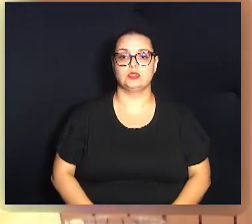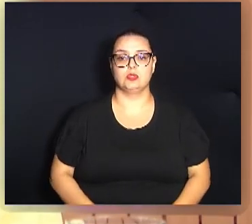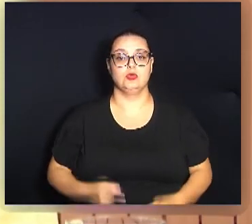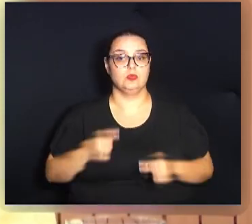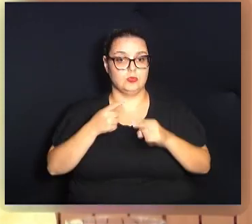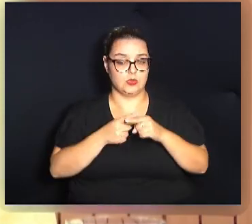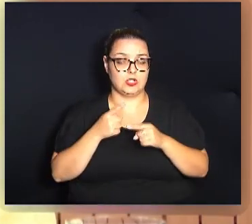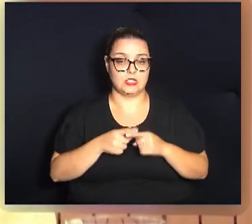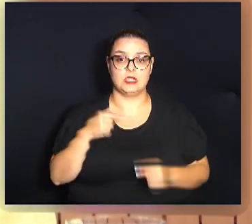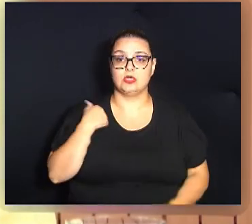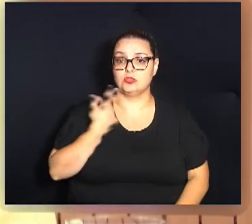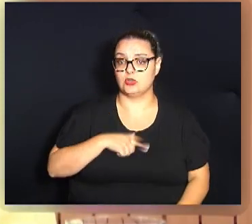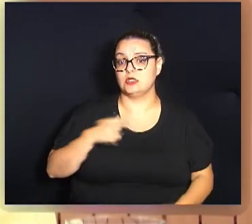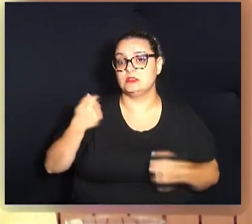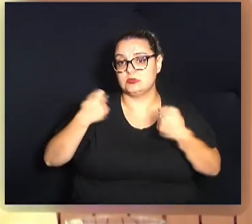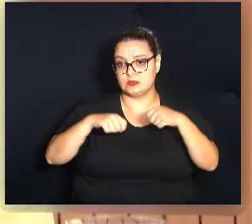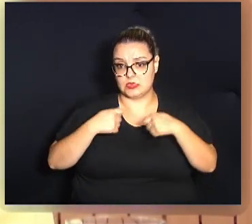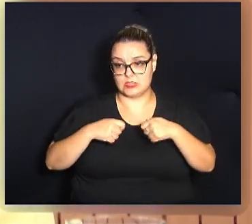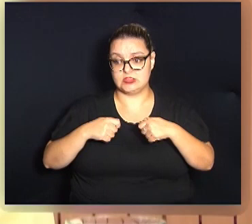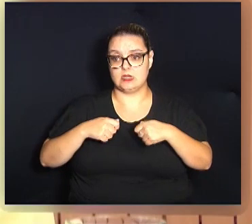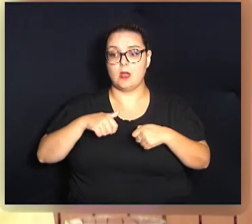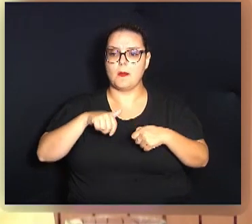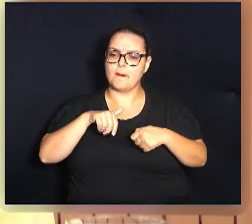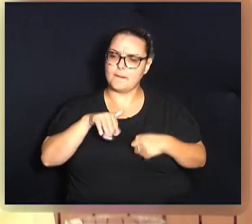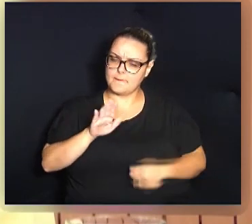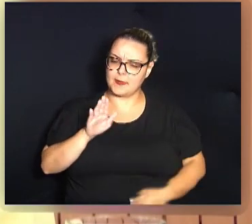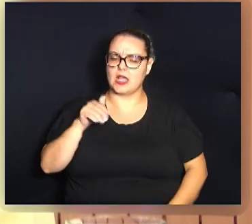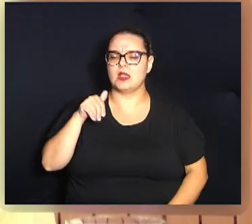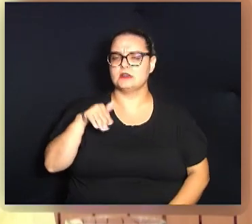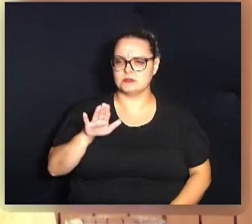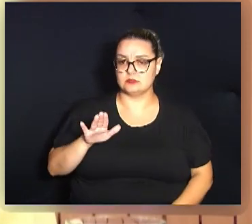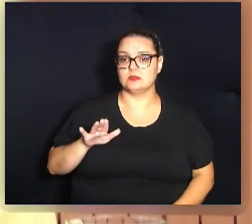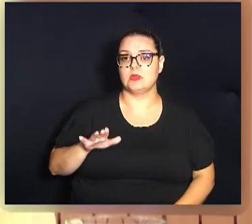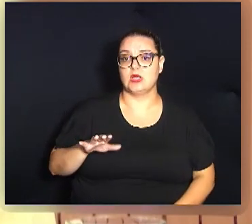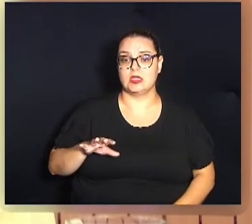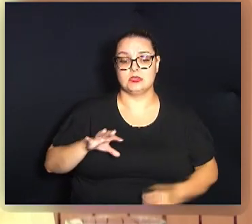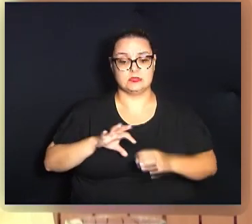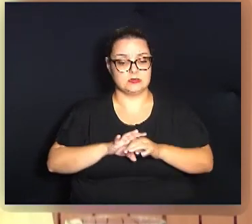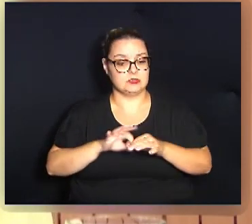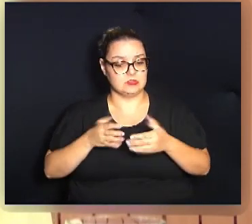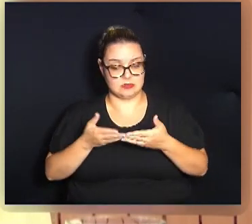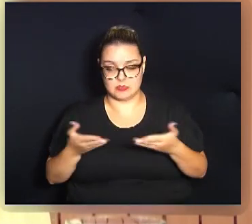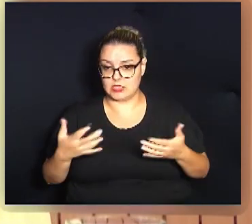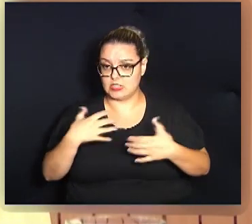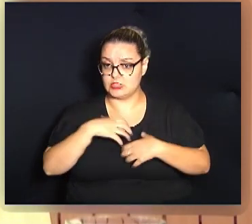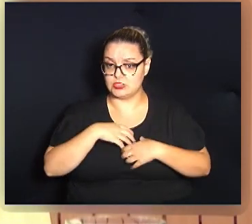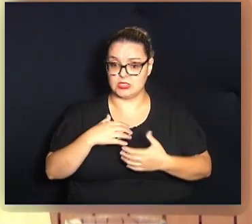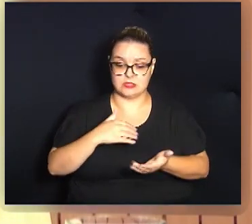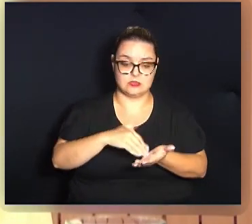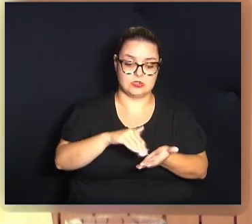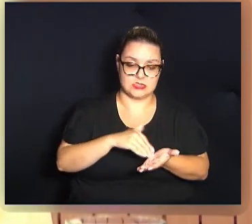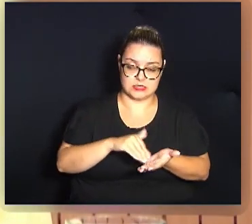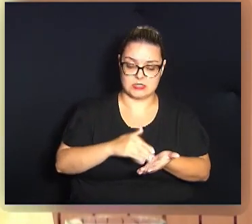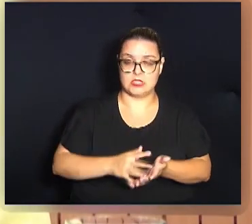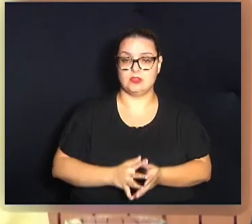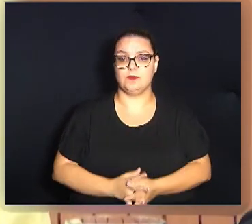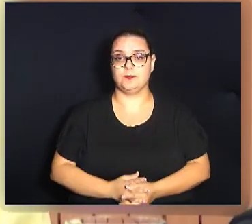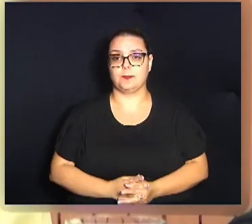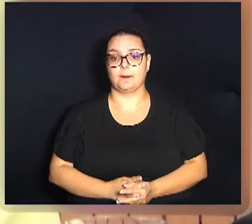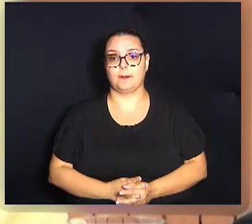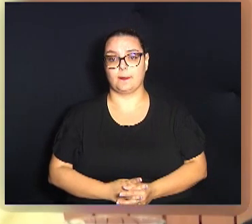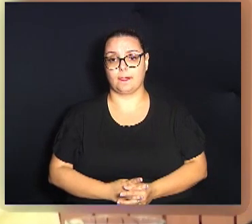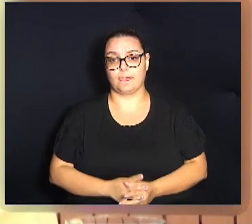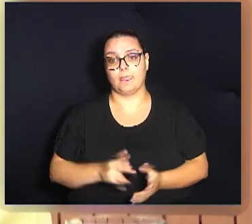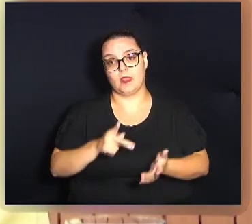nós precisamos cada vez mais dar condições das secretarias